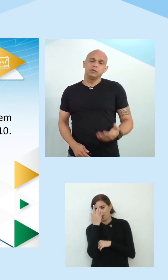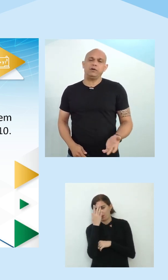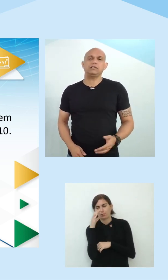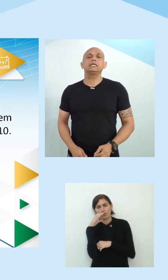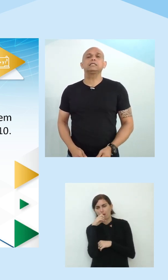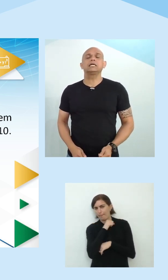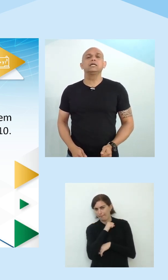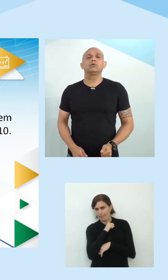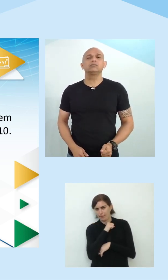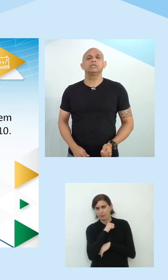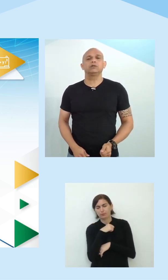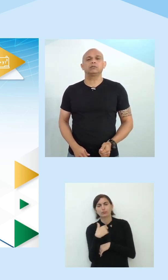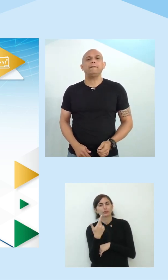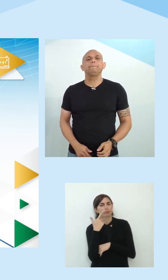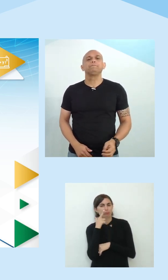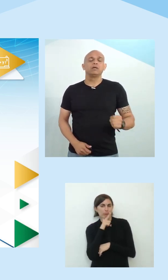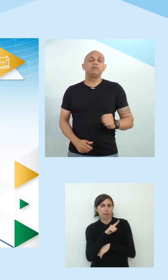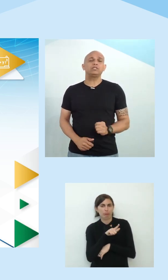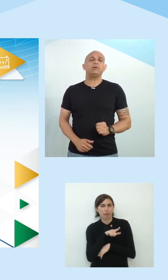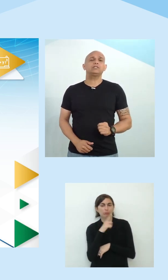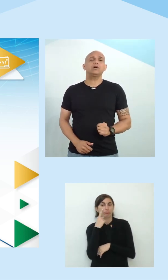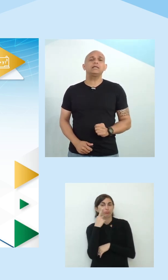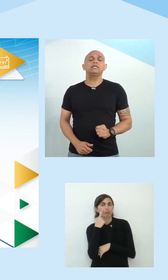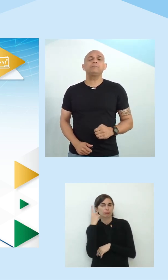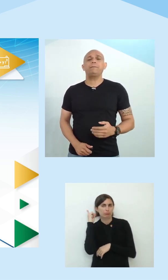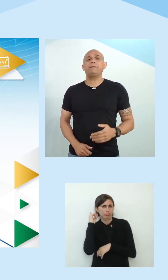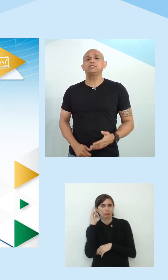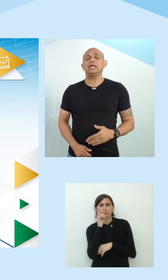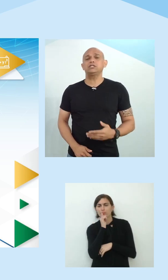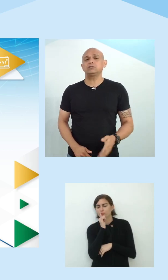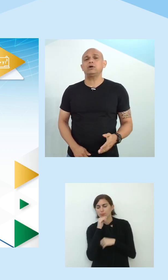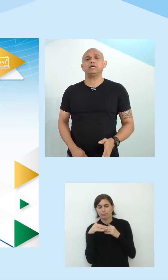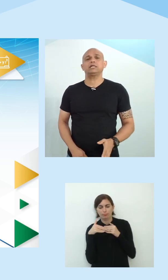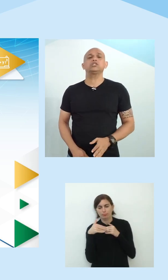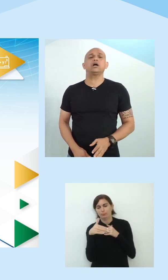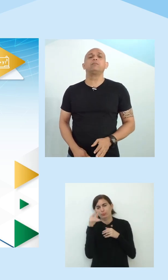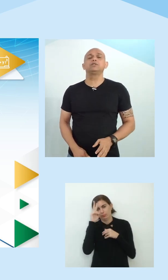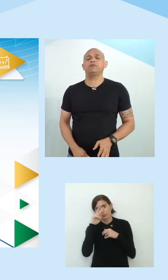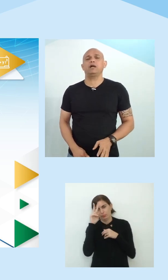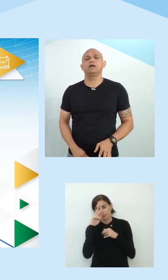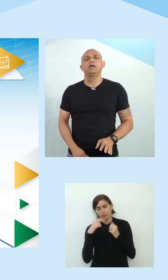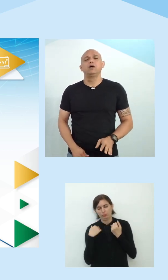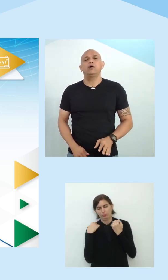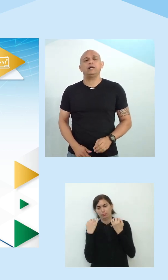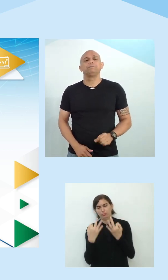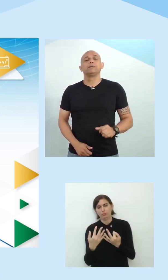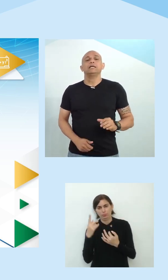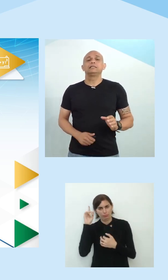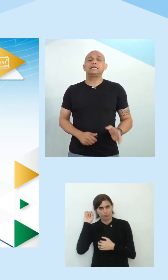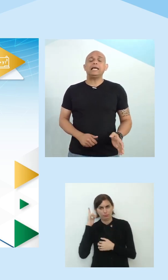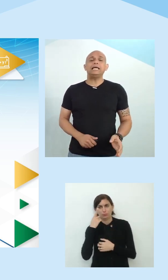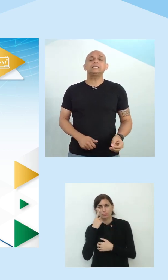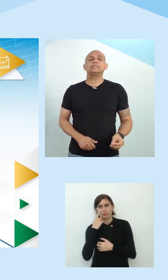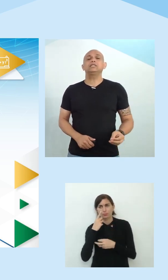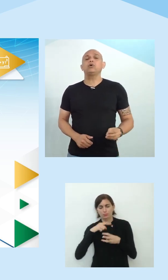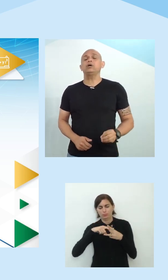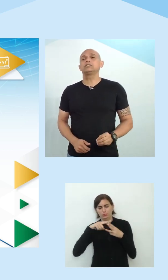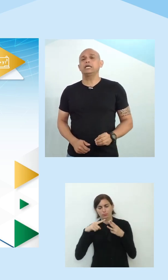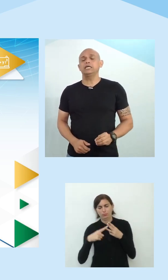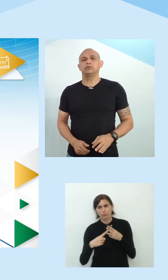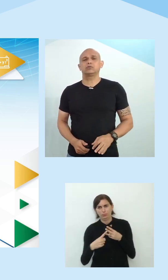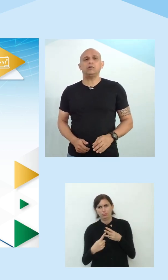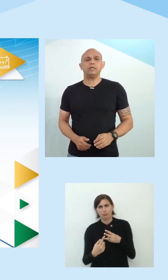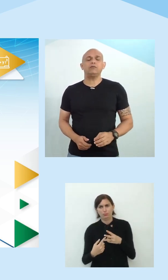rápido, foi a técnica que ele conseguiu, tá? Vou te mostrar um exemplo a partir da história que a gente acabou de falar. Olha, 3 e